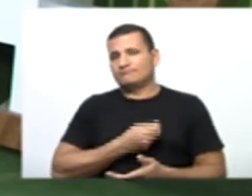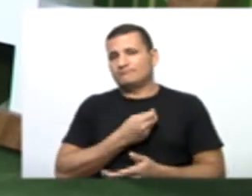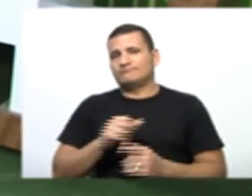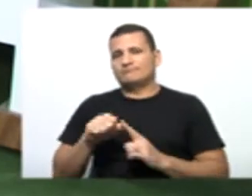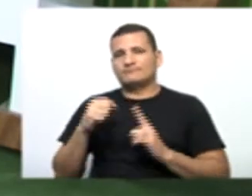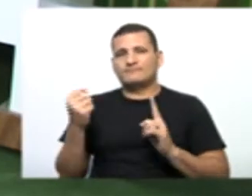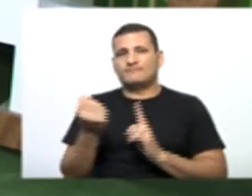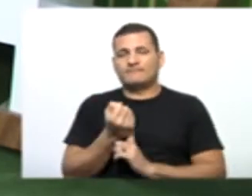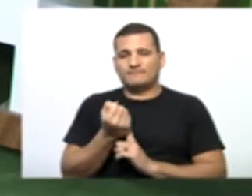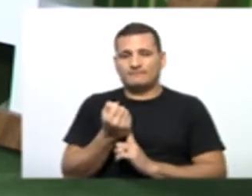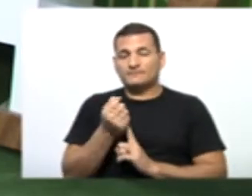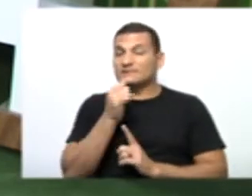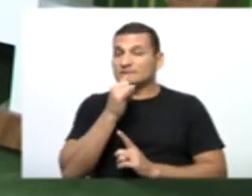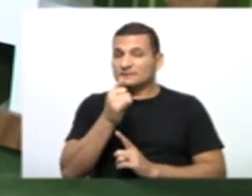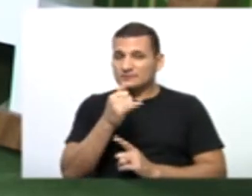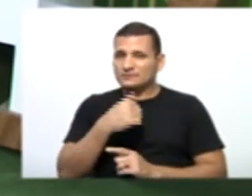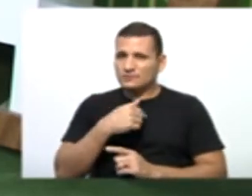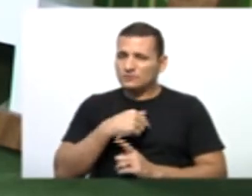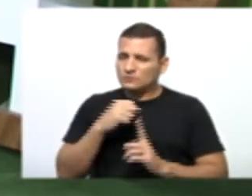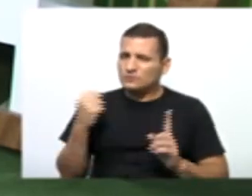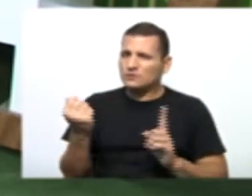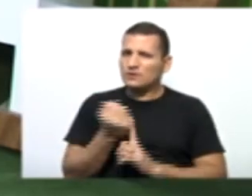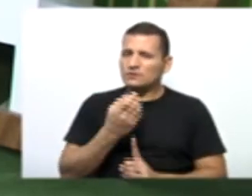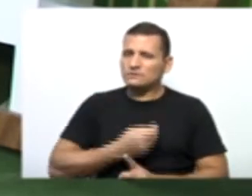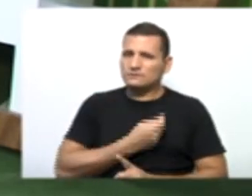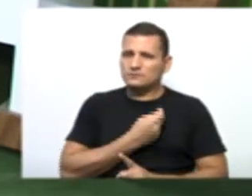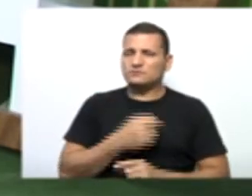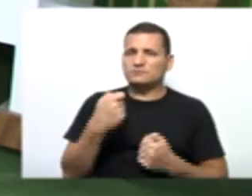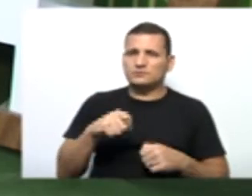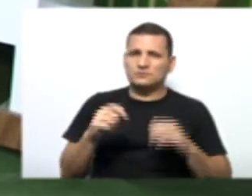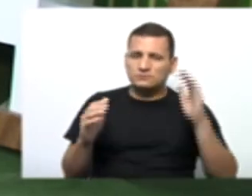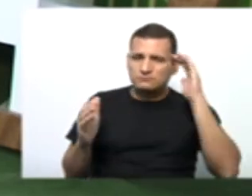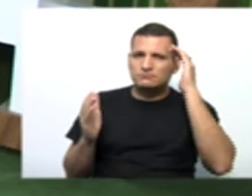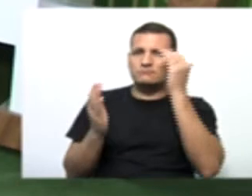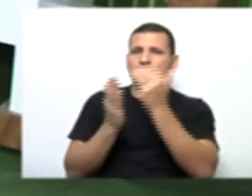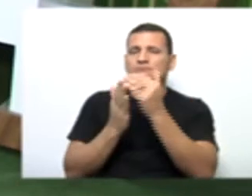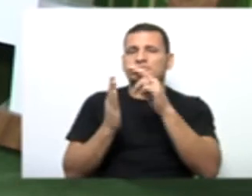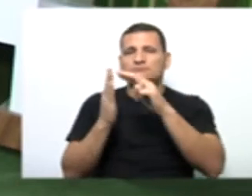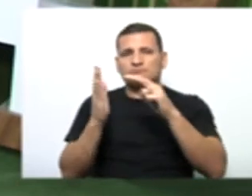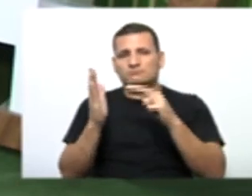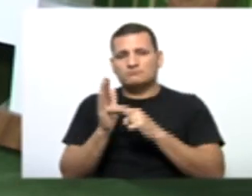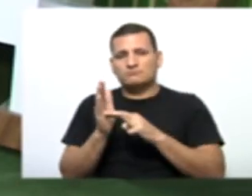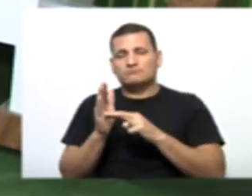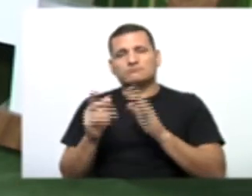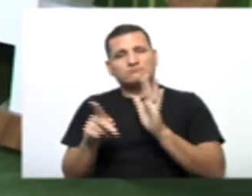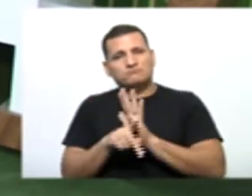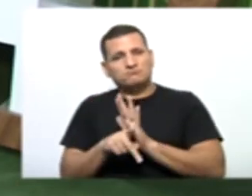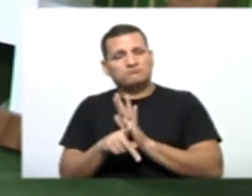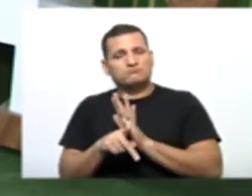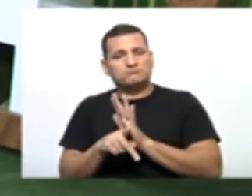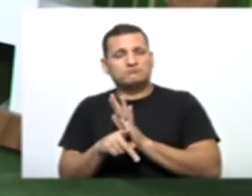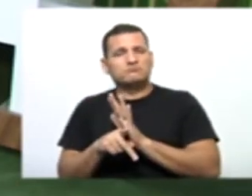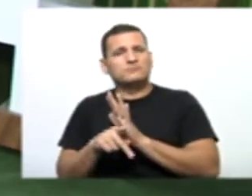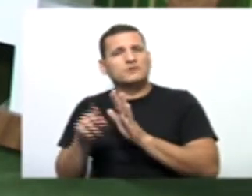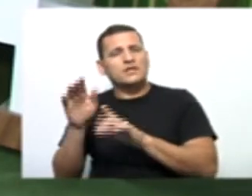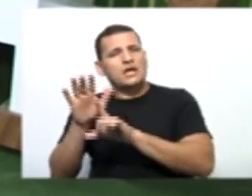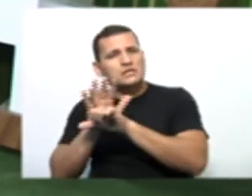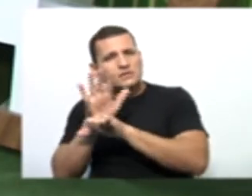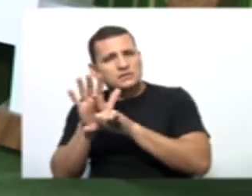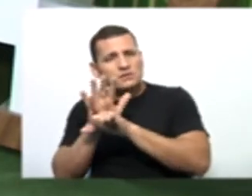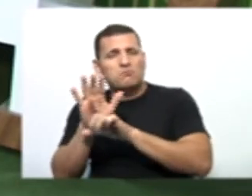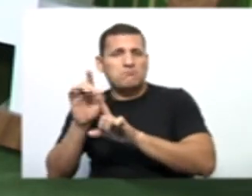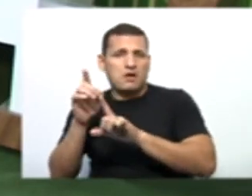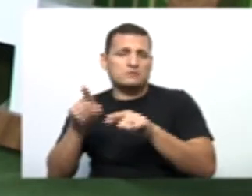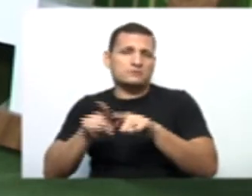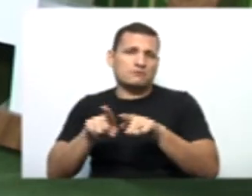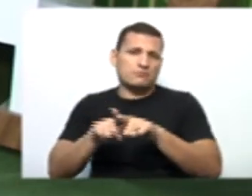vivo em sociedade, professor Wesley, eu preciso seguir normas e regras que são jurídicas, mas que também são culturais. São